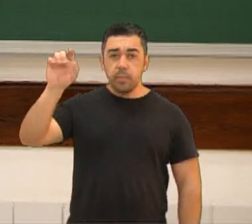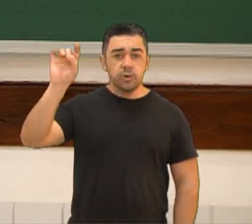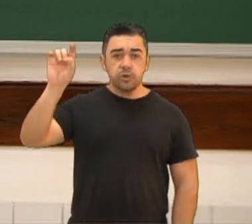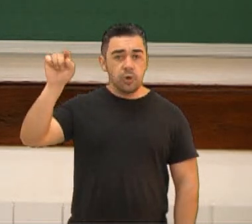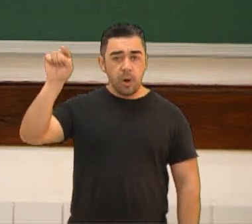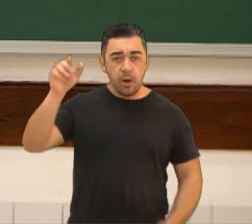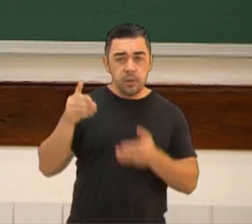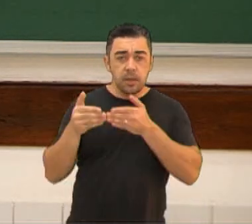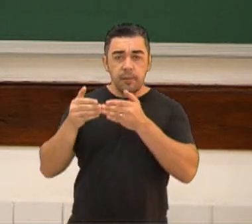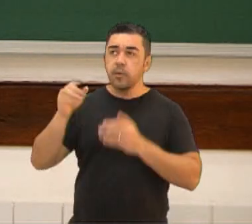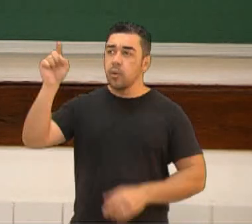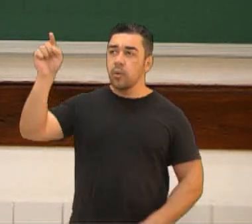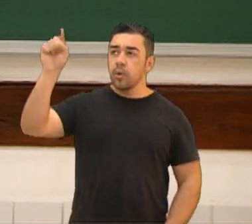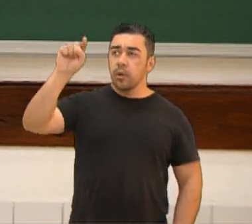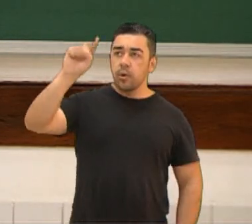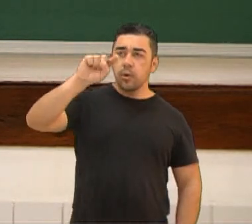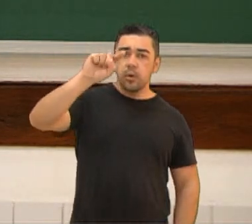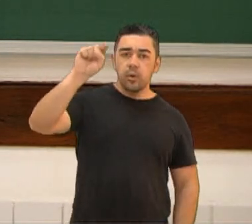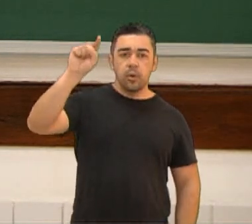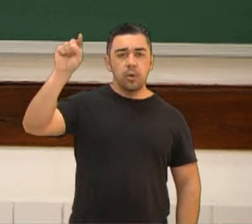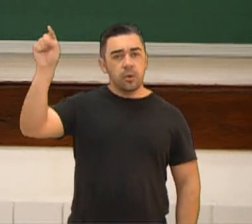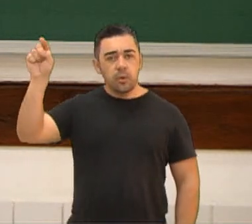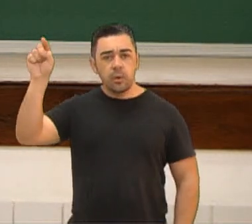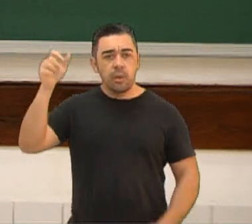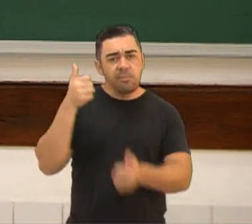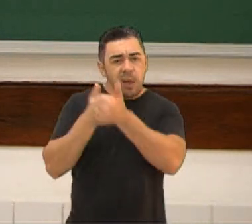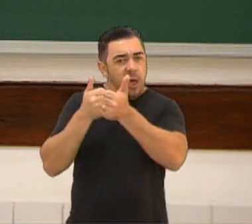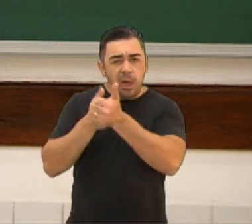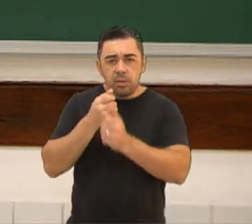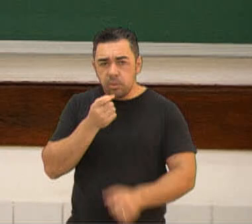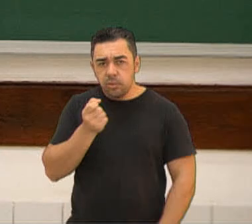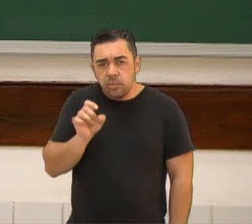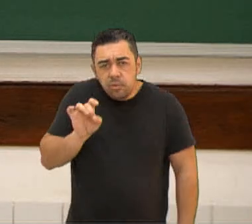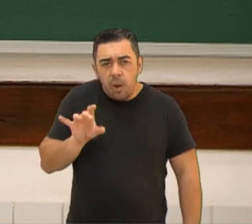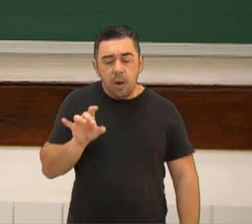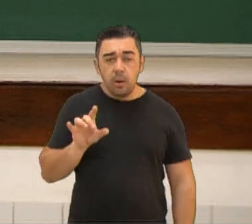acabaram não tendo contato com outras técnicas, outros